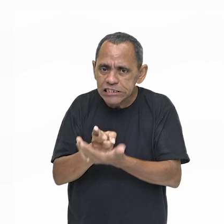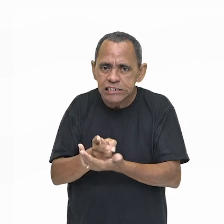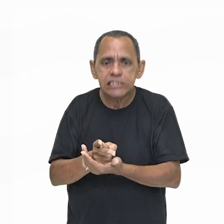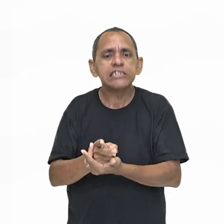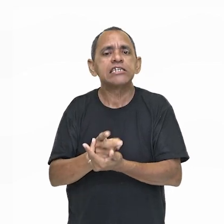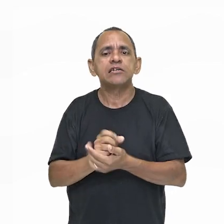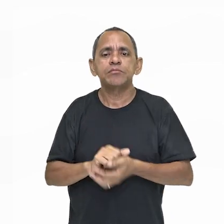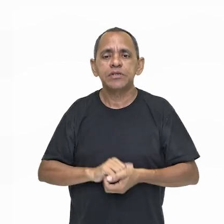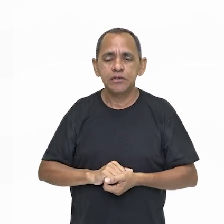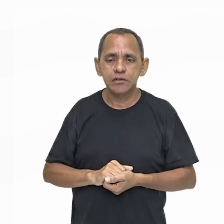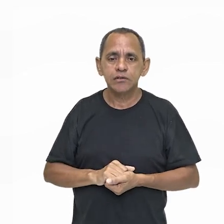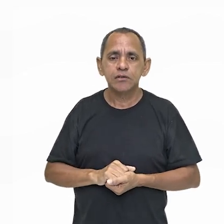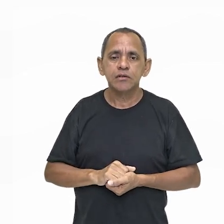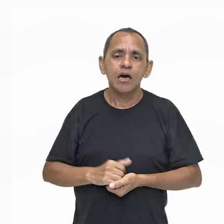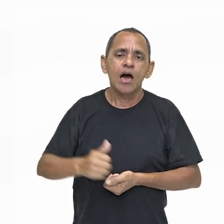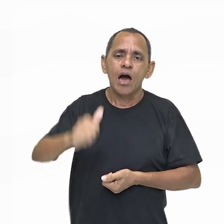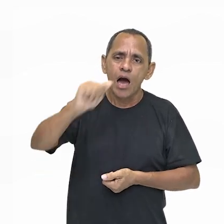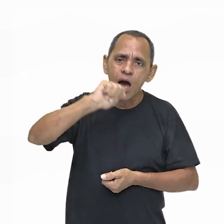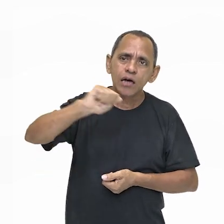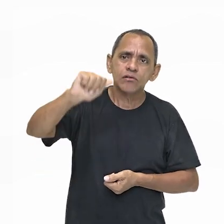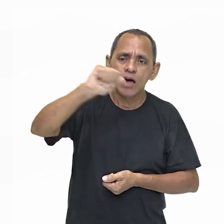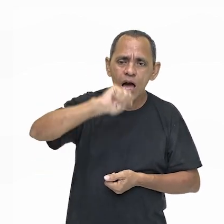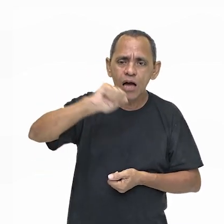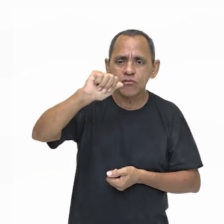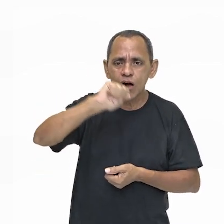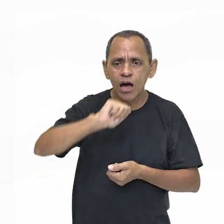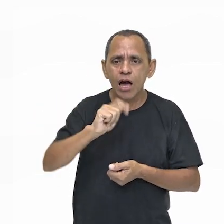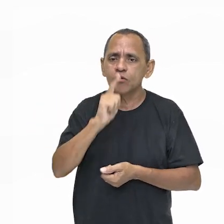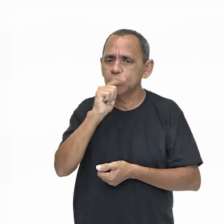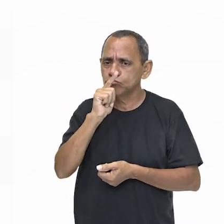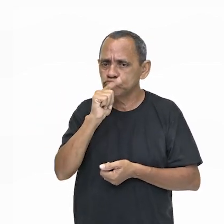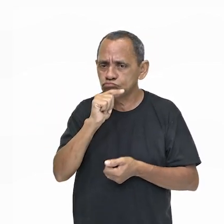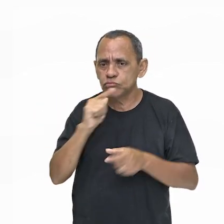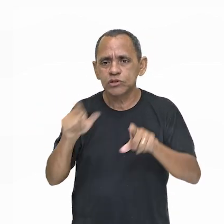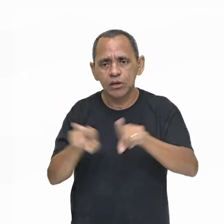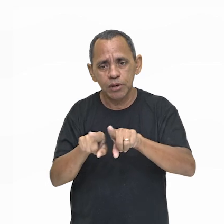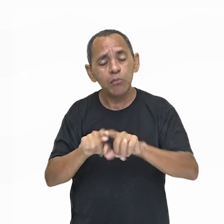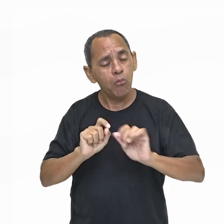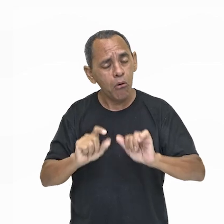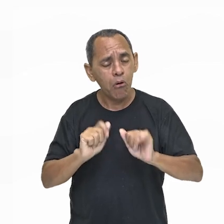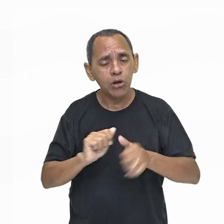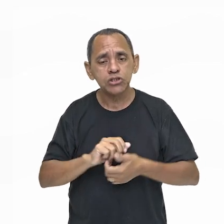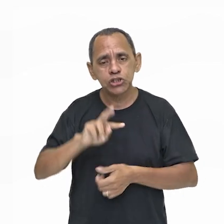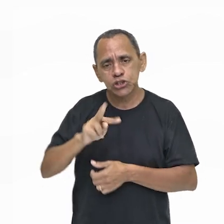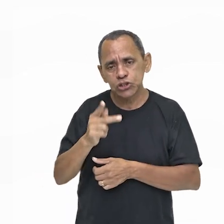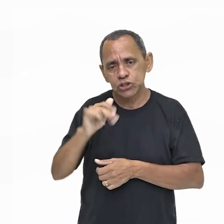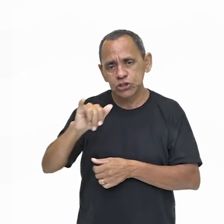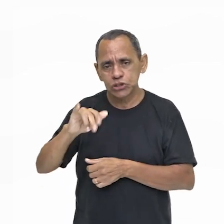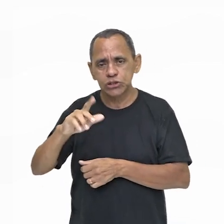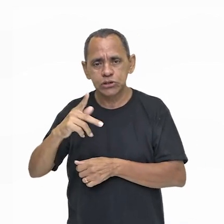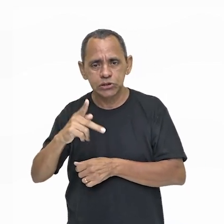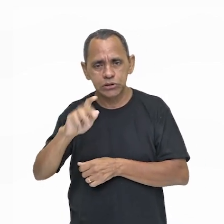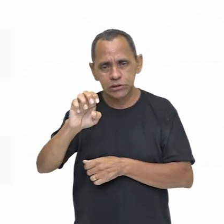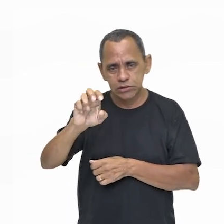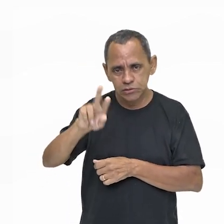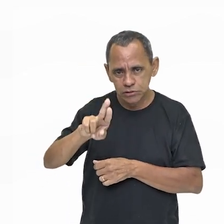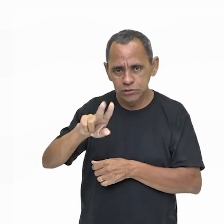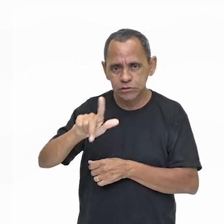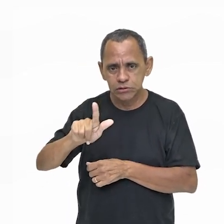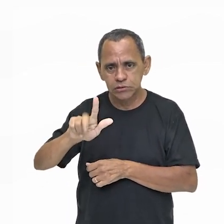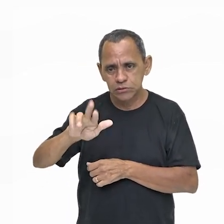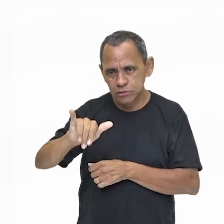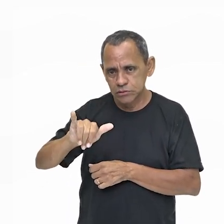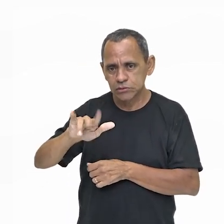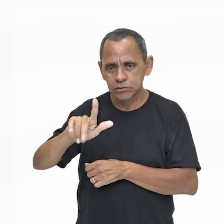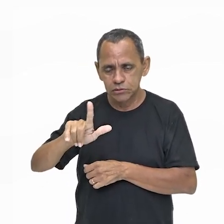que é o calor, mas não é. Pode ser a hiperglicemia ali afetando.